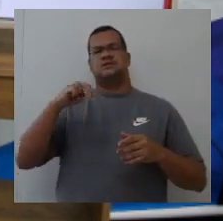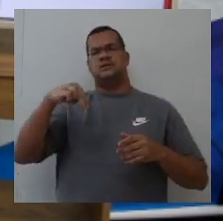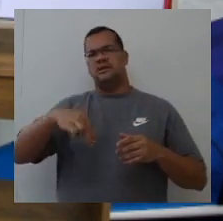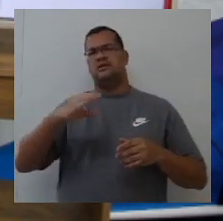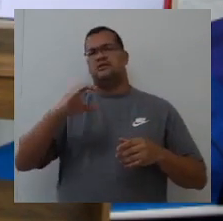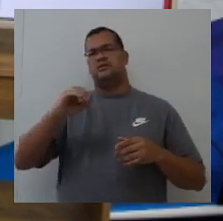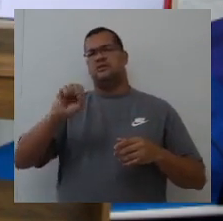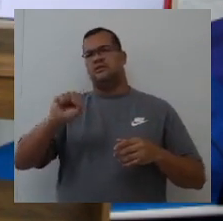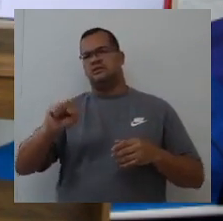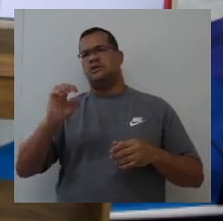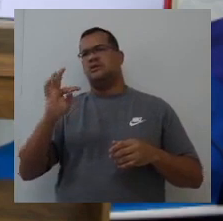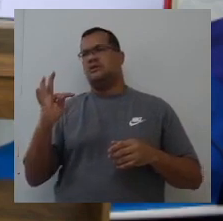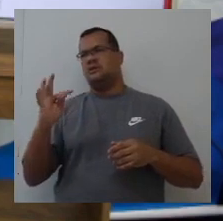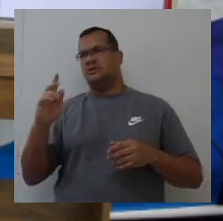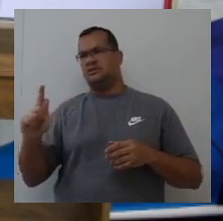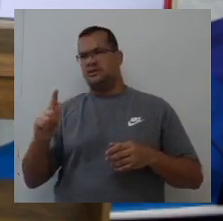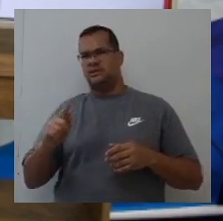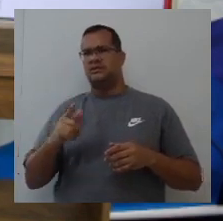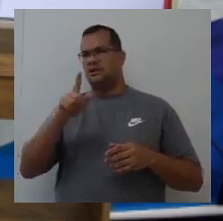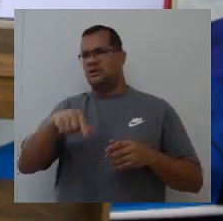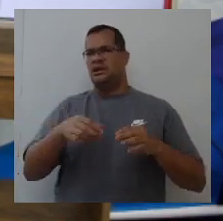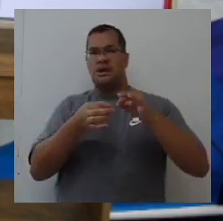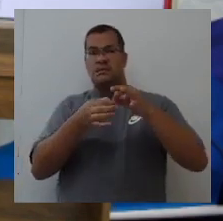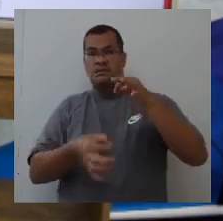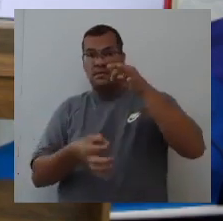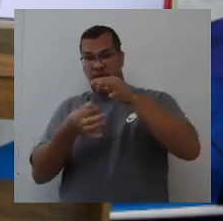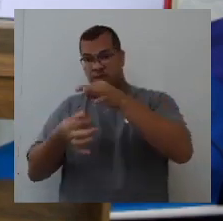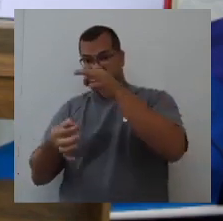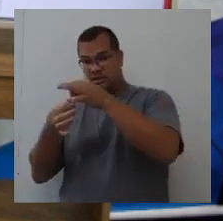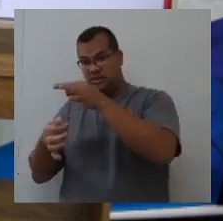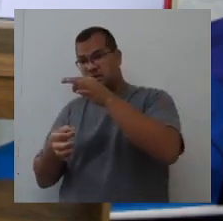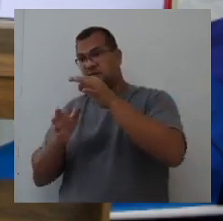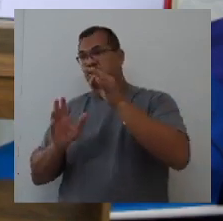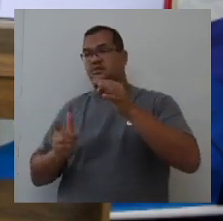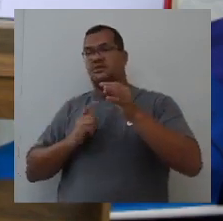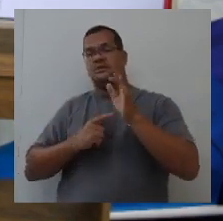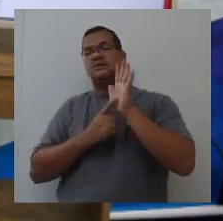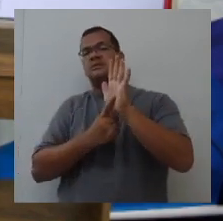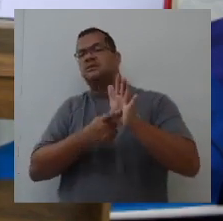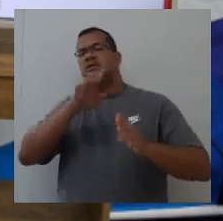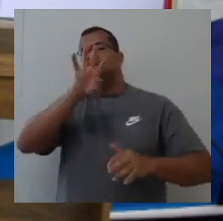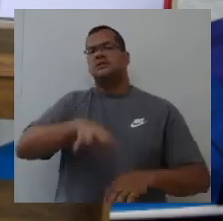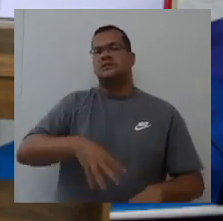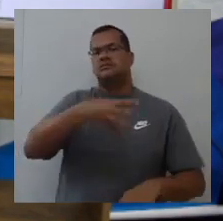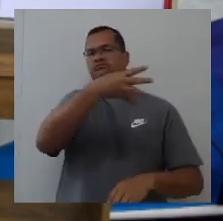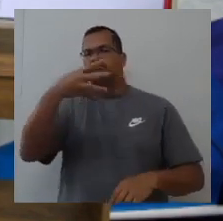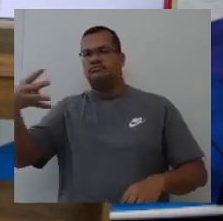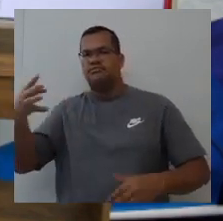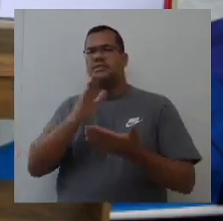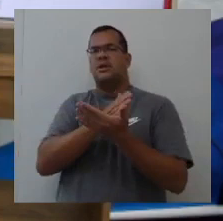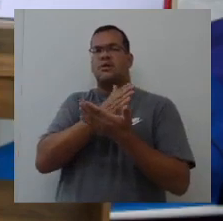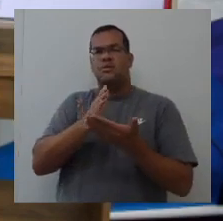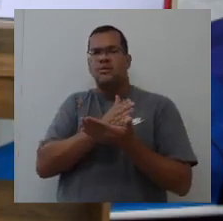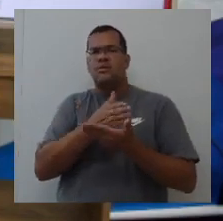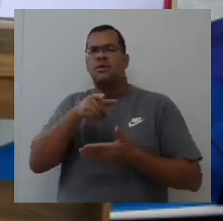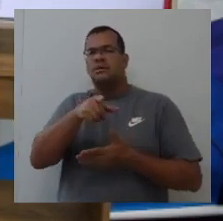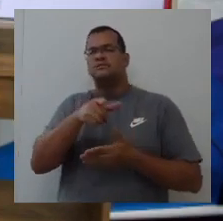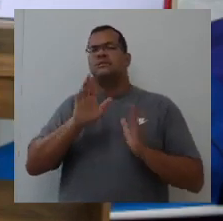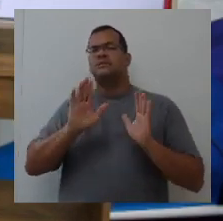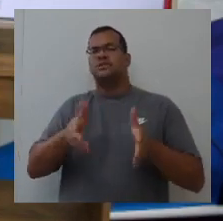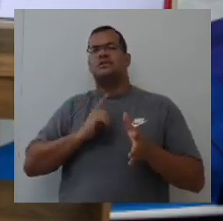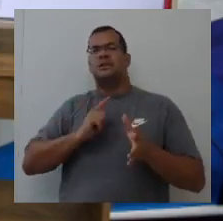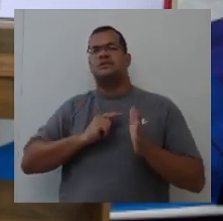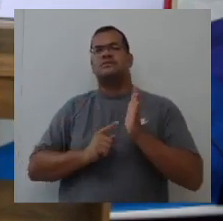e tangente. Então, essas medidas, elas estão apresentadas numa tabela que, em algumas questões, essas tabelas